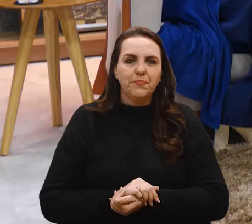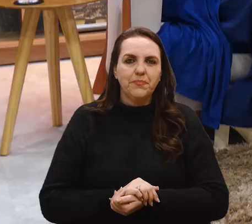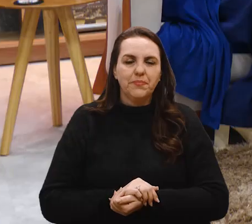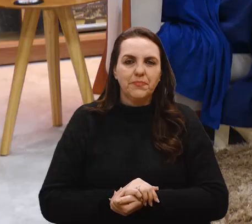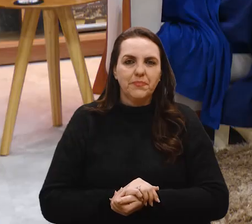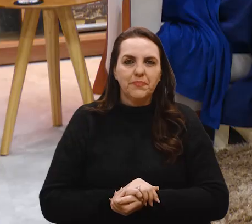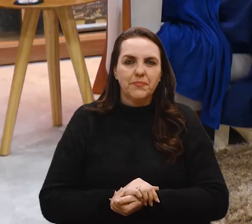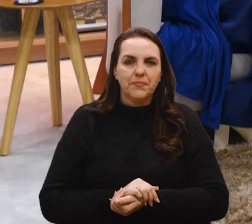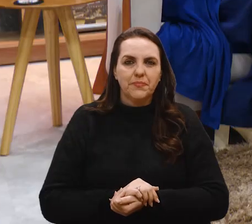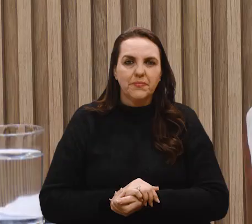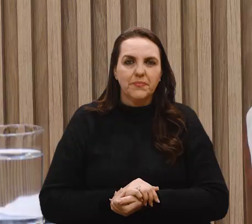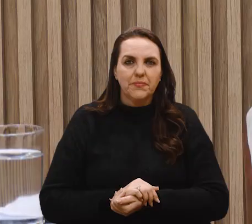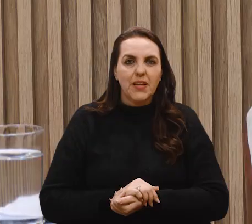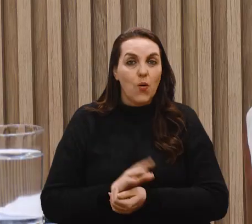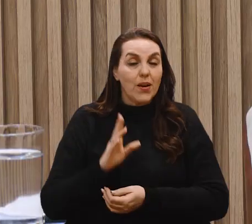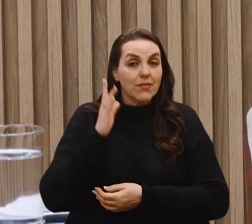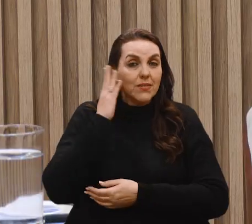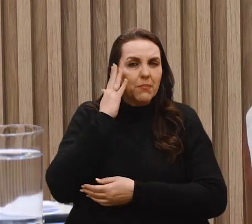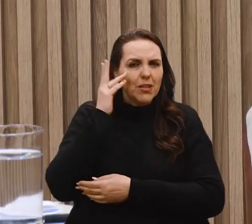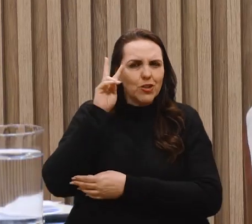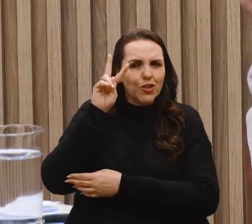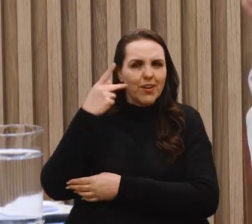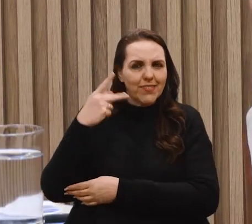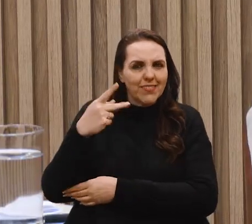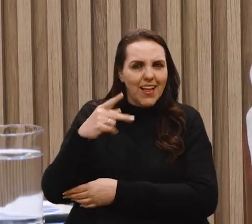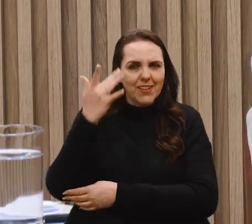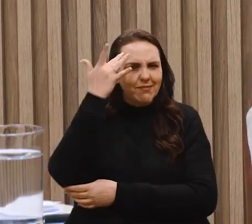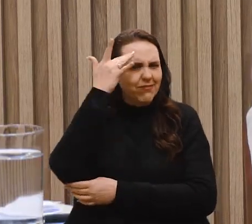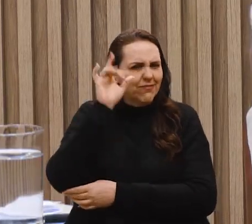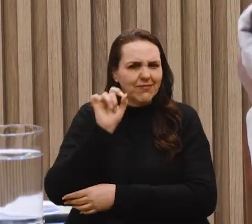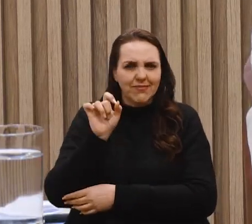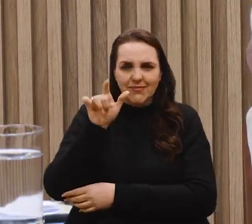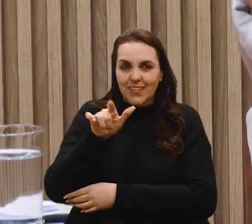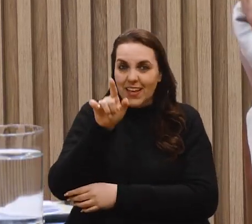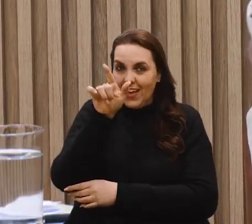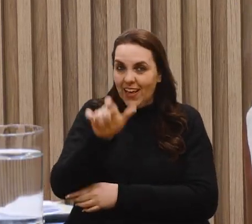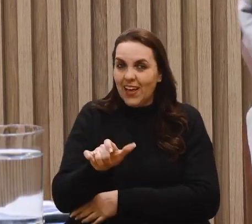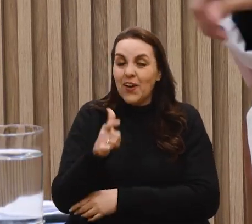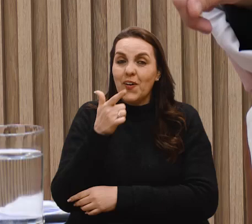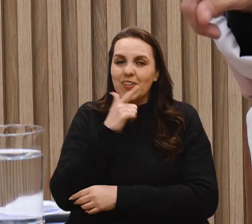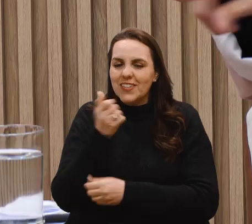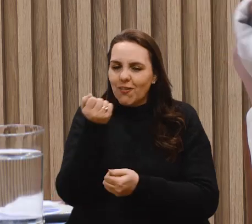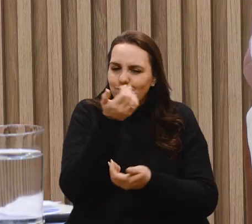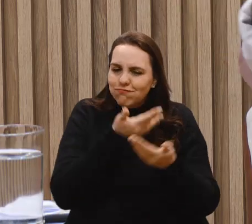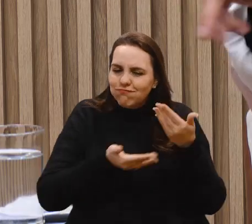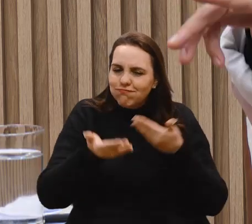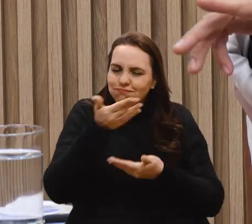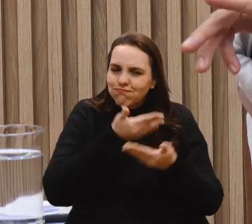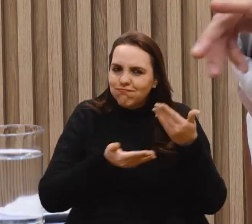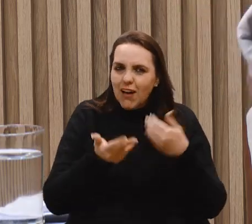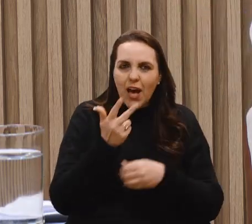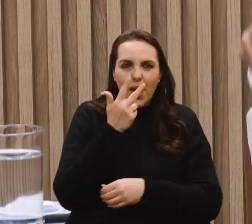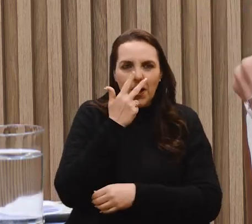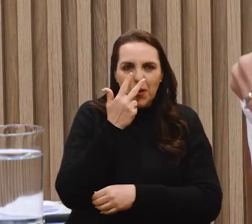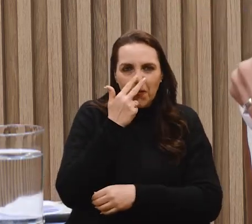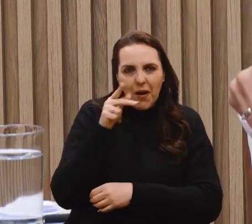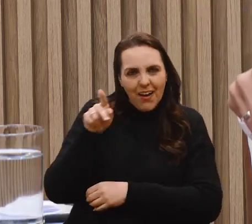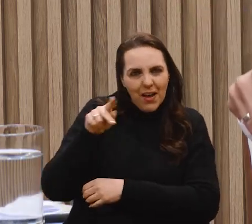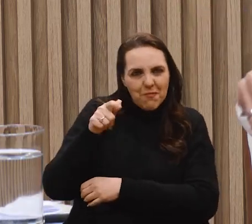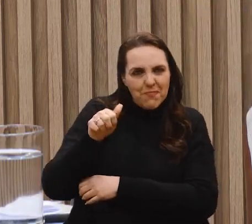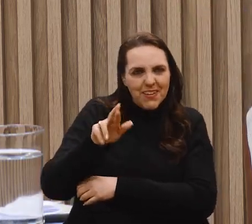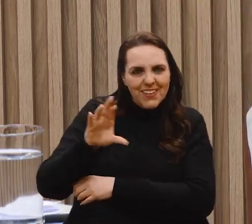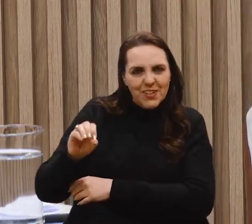Mas eu quero saber da história dela, porque eu não sei se ela conseguia se socializar bem que nem o Pedro, assim,